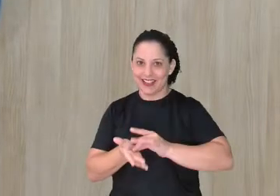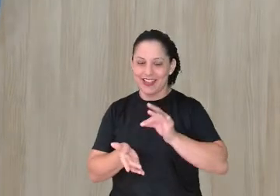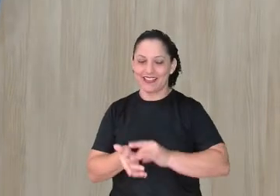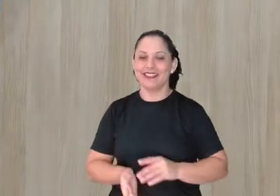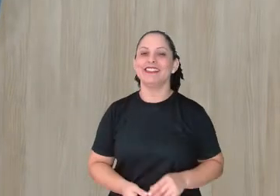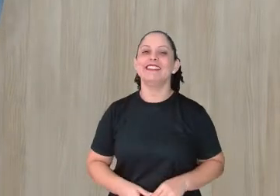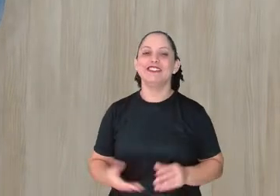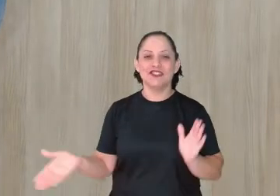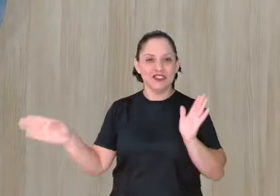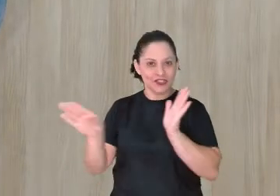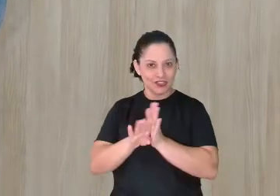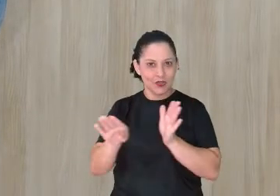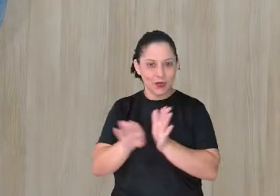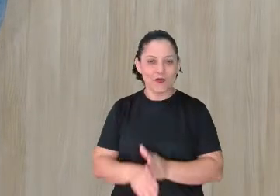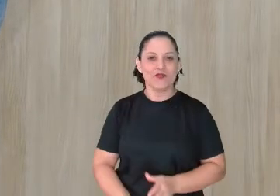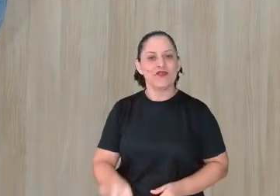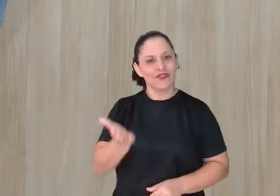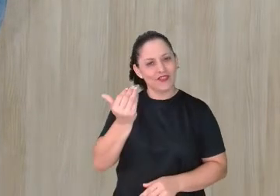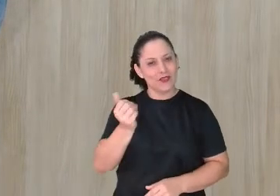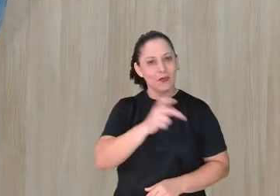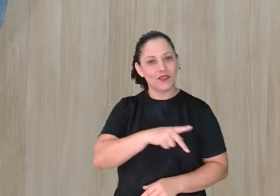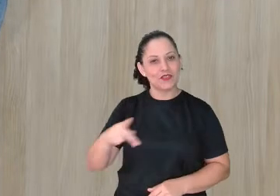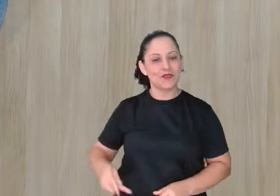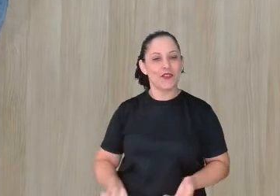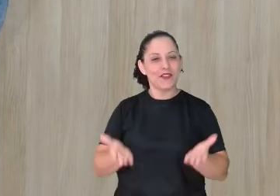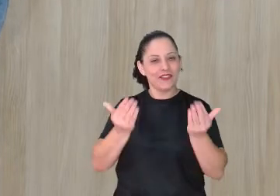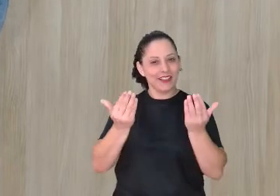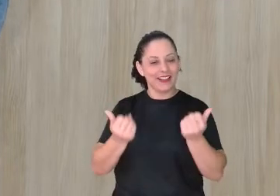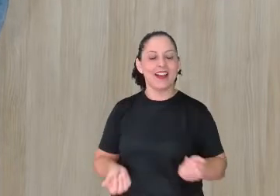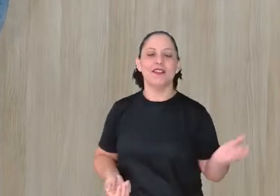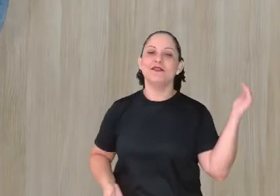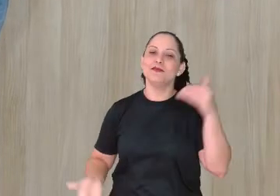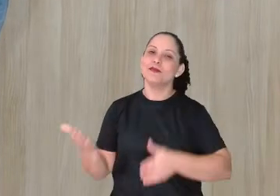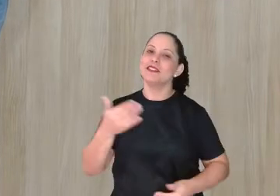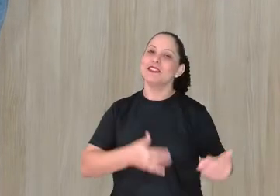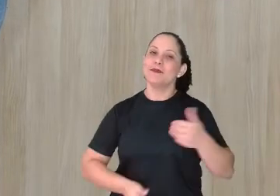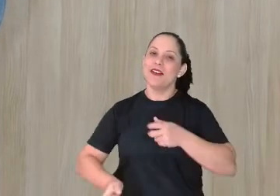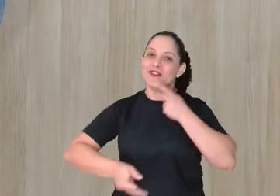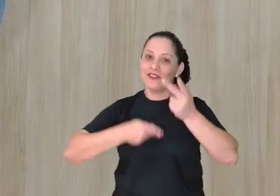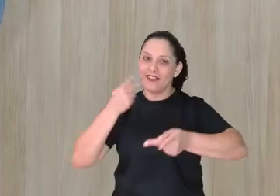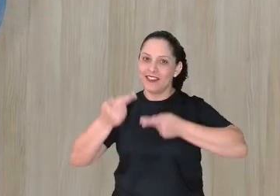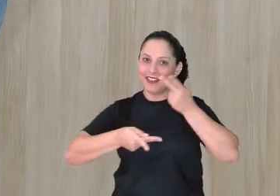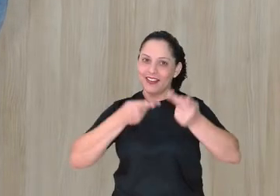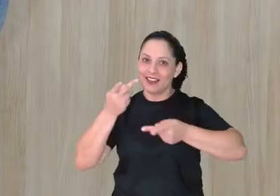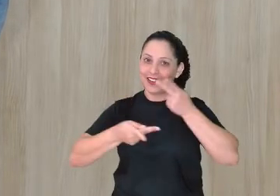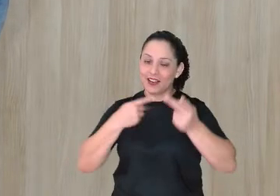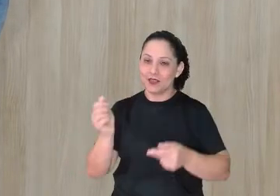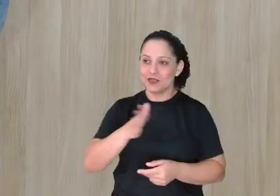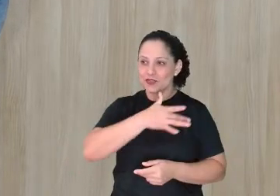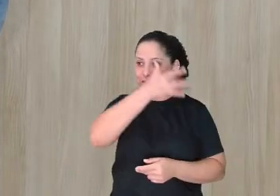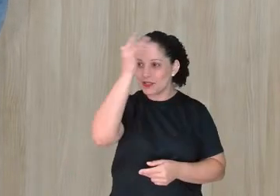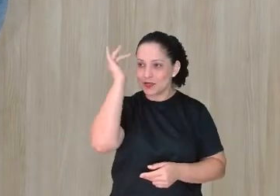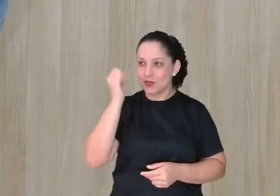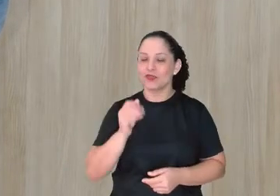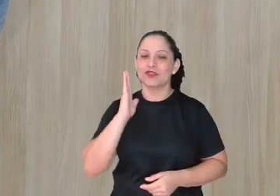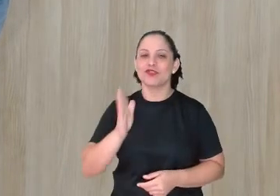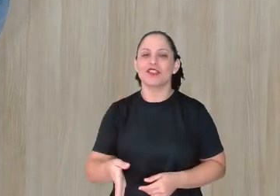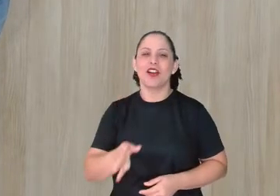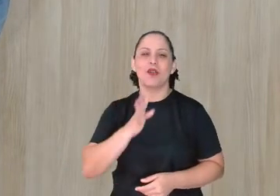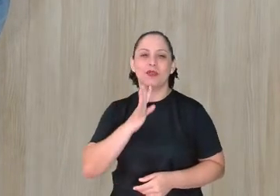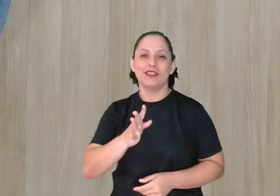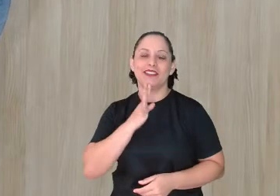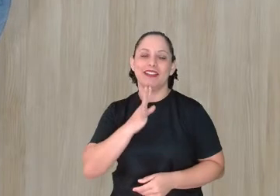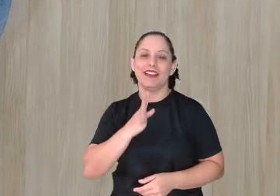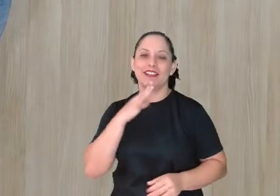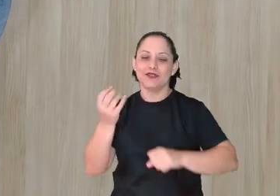com certeza. Vem cá, professor, vem cá falar com o pessoal que já lhe conhece de geografia, sustentabilidade. Conhece, né? o rostinho lindo.